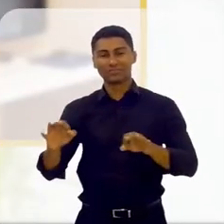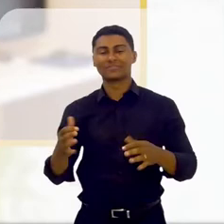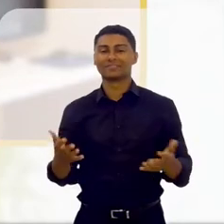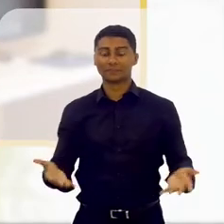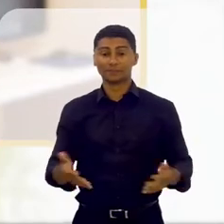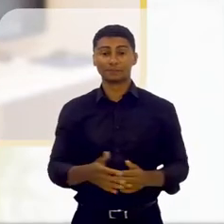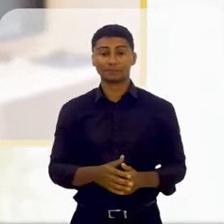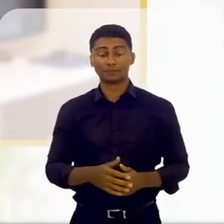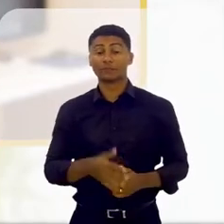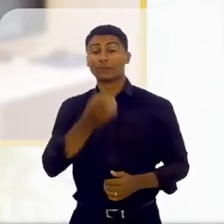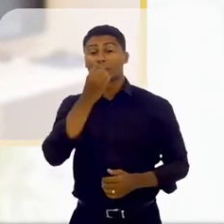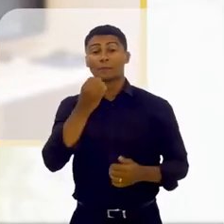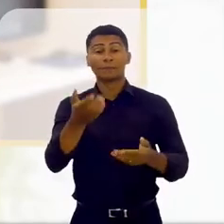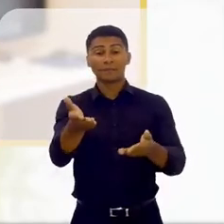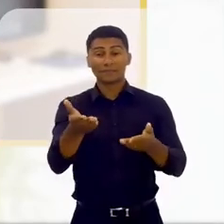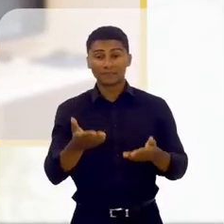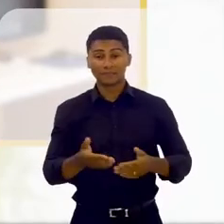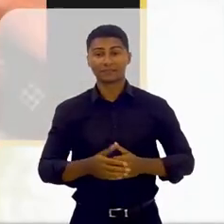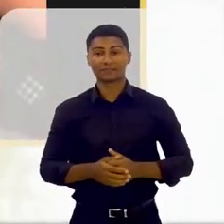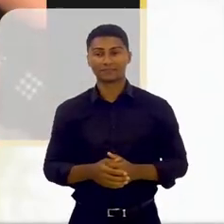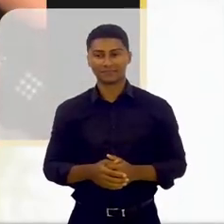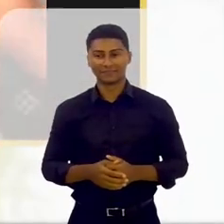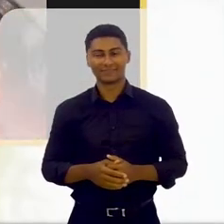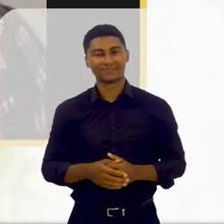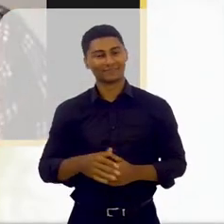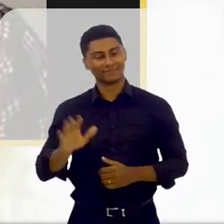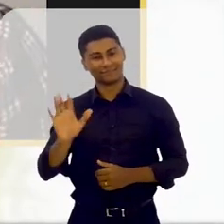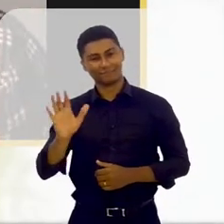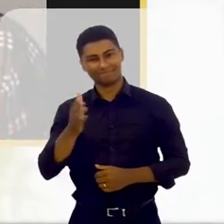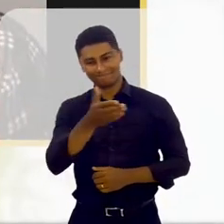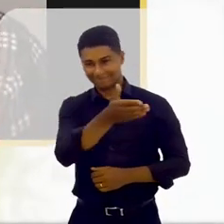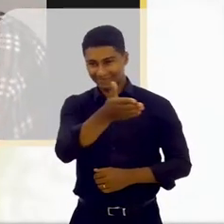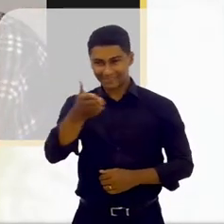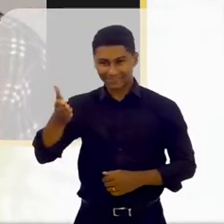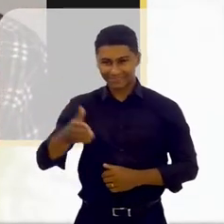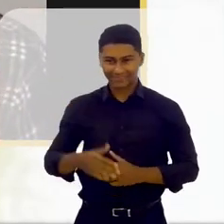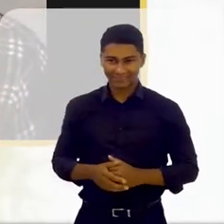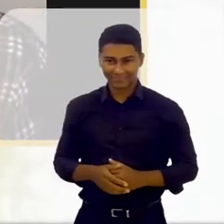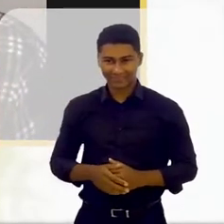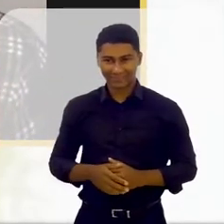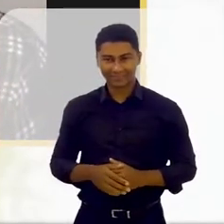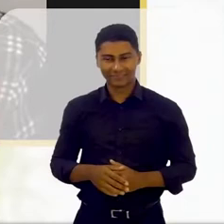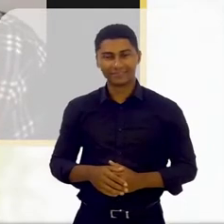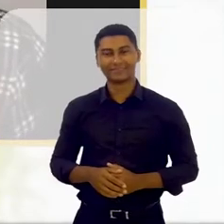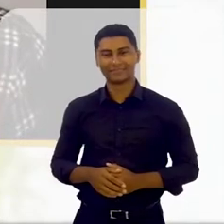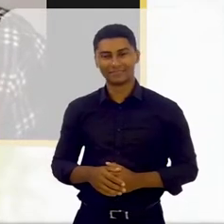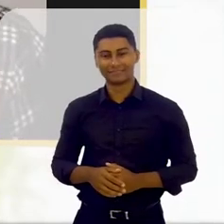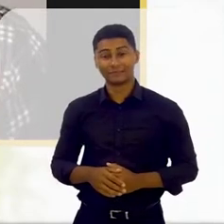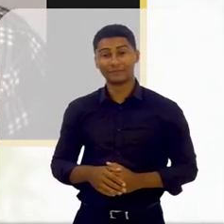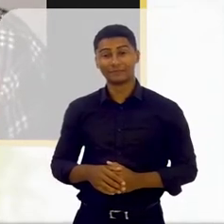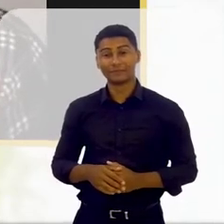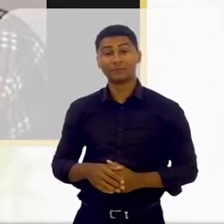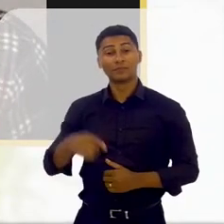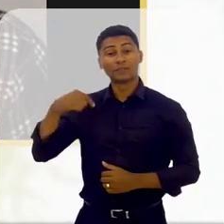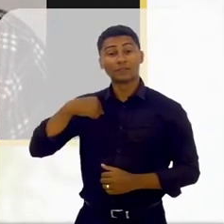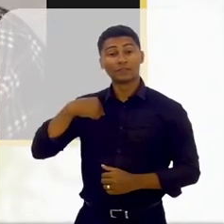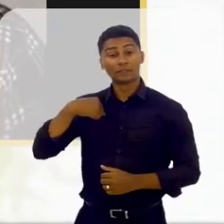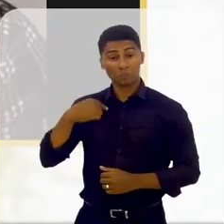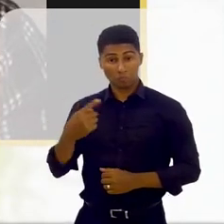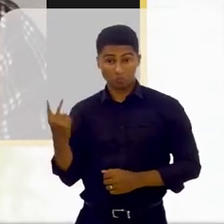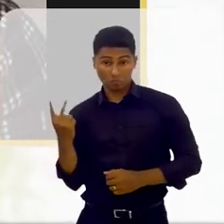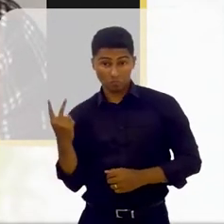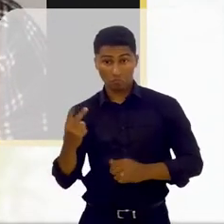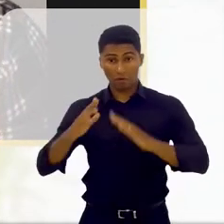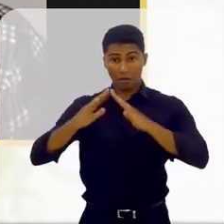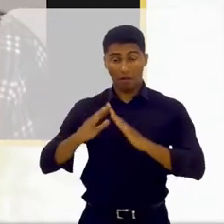programa. Então, primeiro, muito bem-vindos. Salve, salve família aí do outro lado. Dudu e Di na voz. Diretamente de São